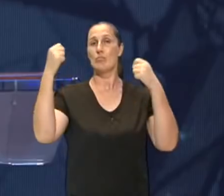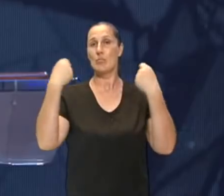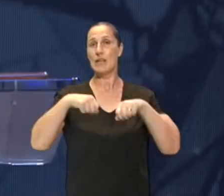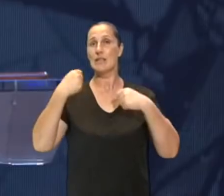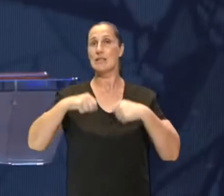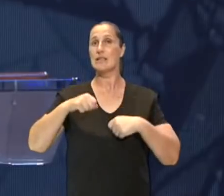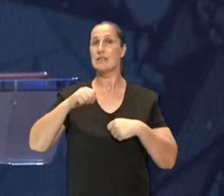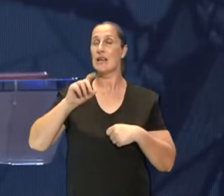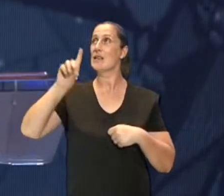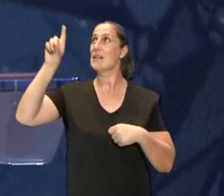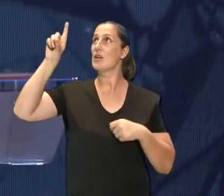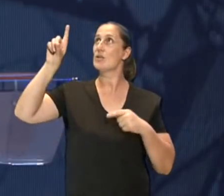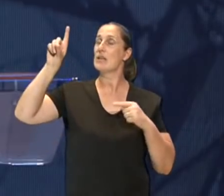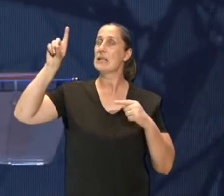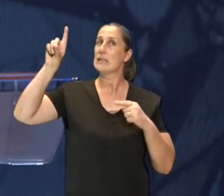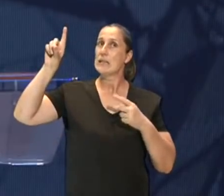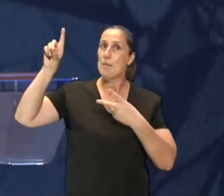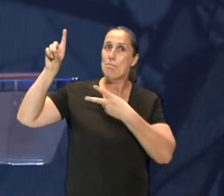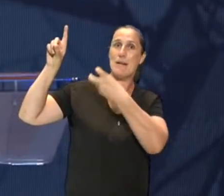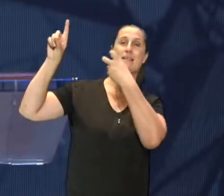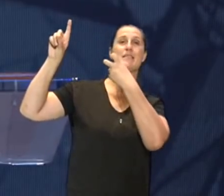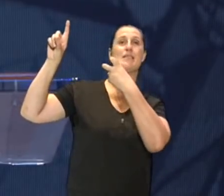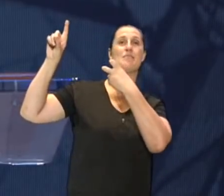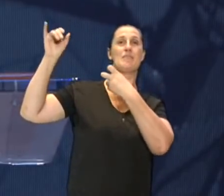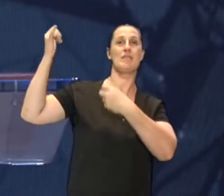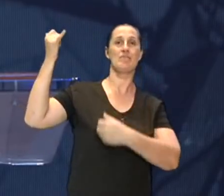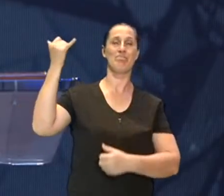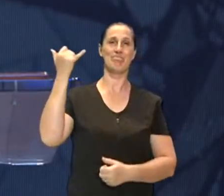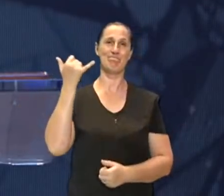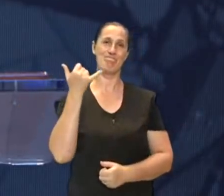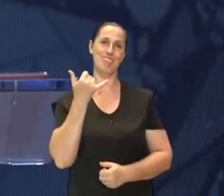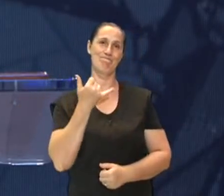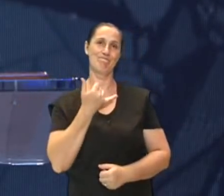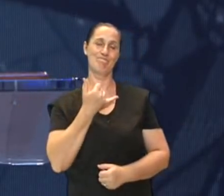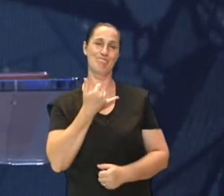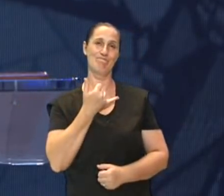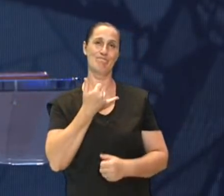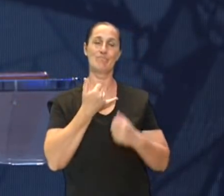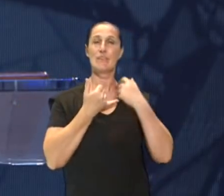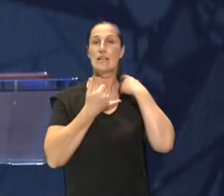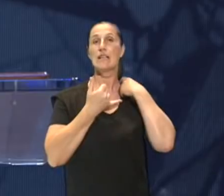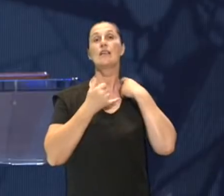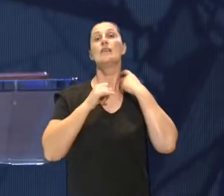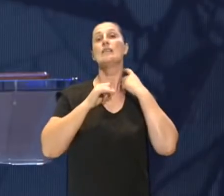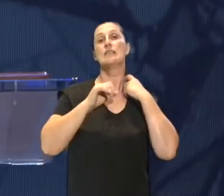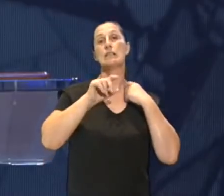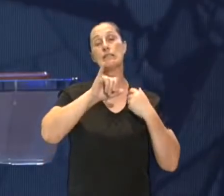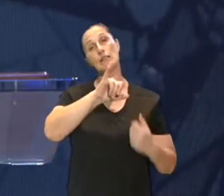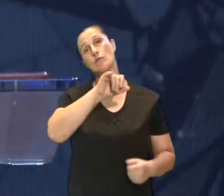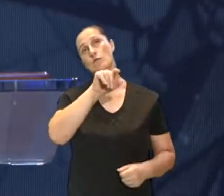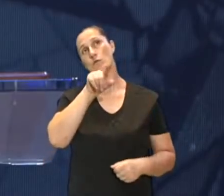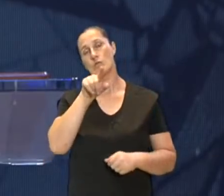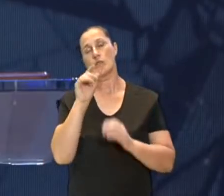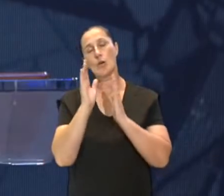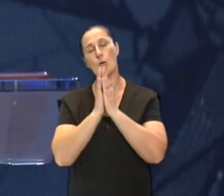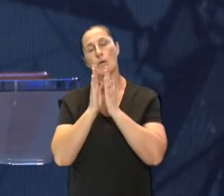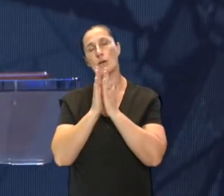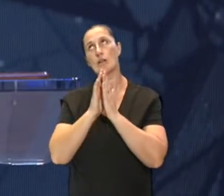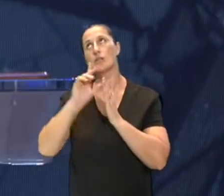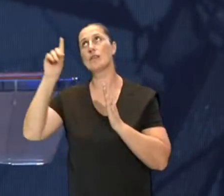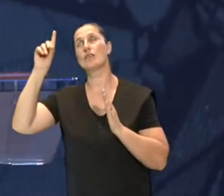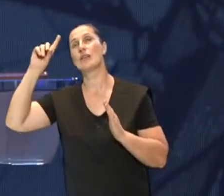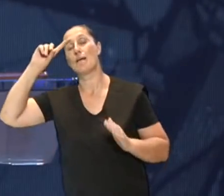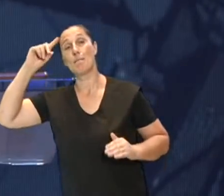Porque enquanto você está orando, Deus está visitando você. E enquanto você está orando, Ele está mandando uma